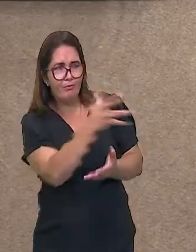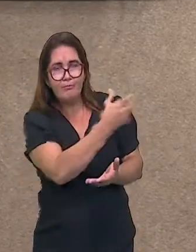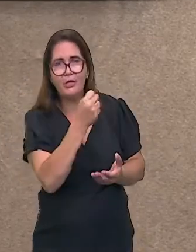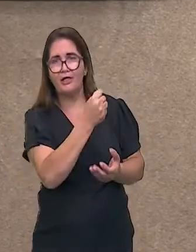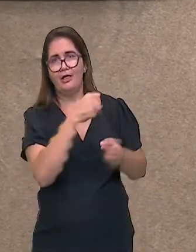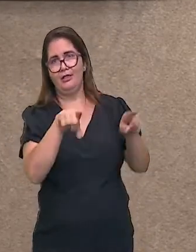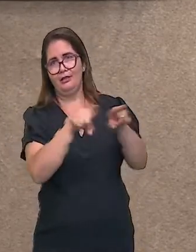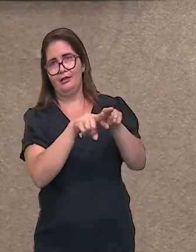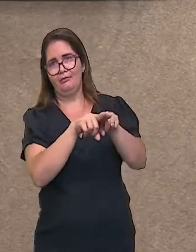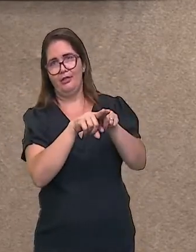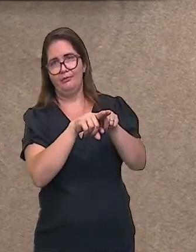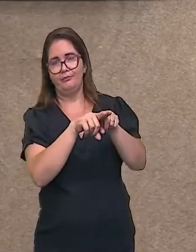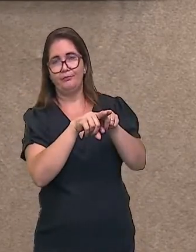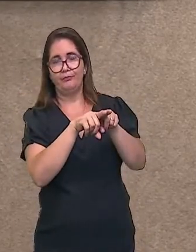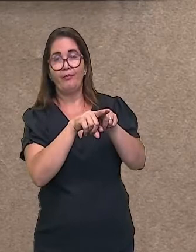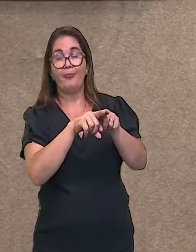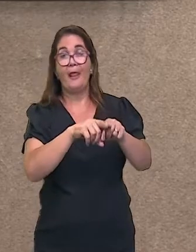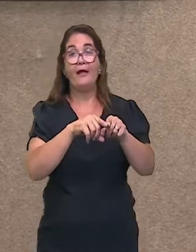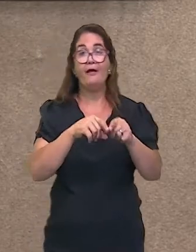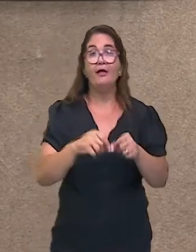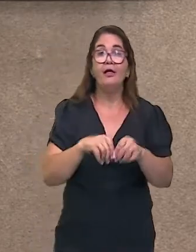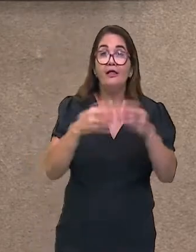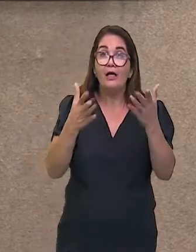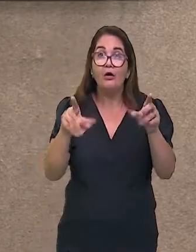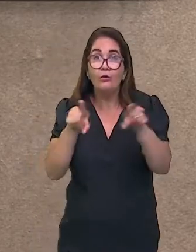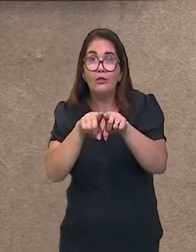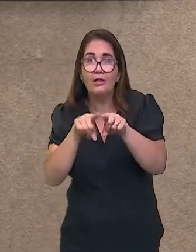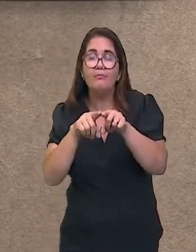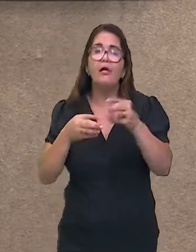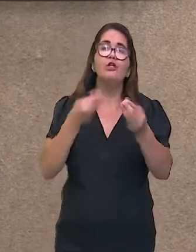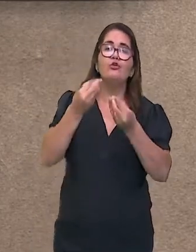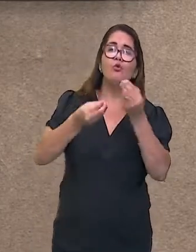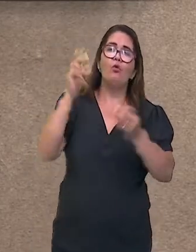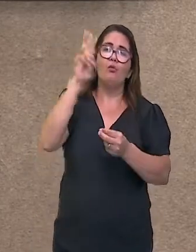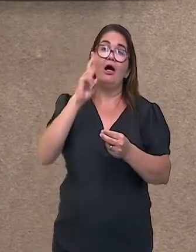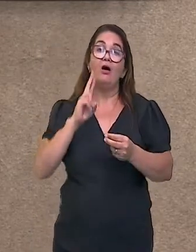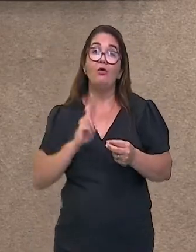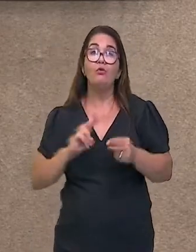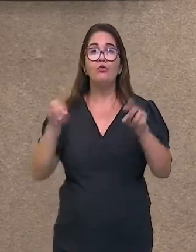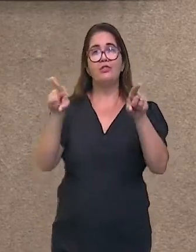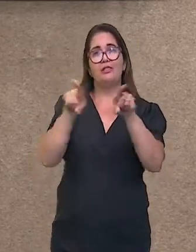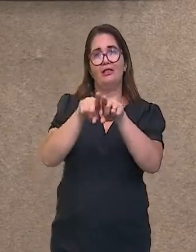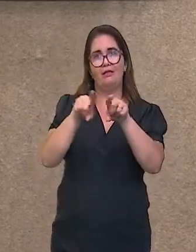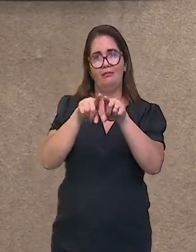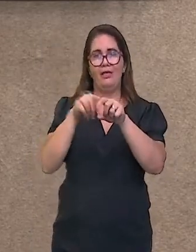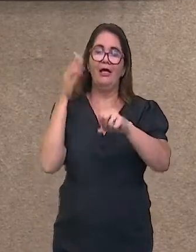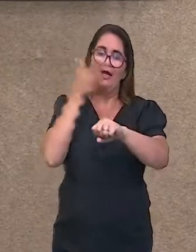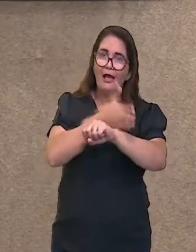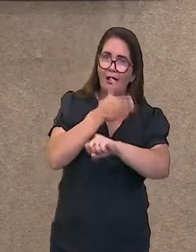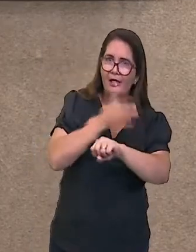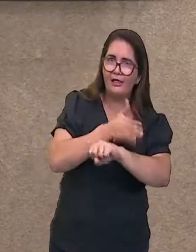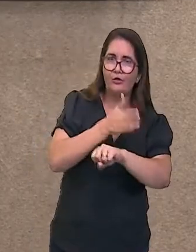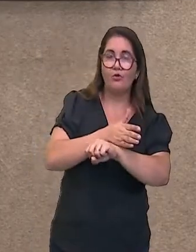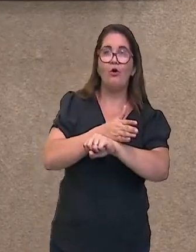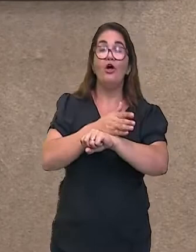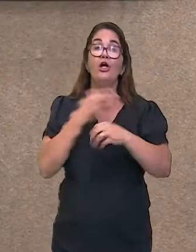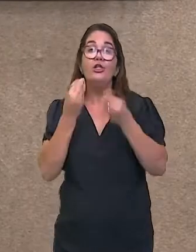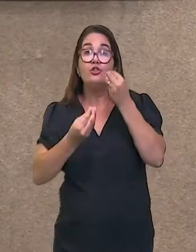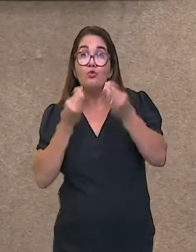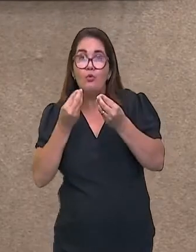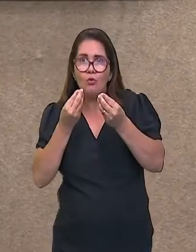duríssima, retiraram-se da guerra e a Revolução Russa consolidou o socialismo no país.